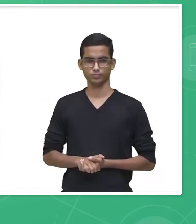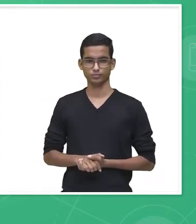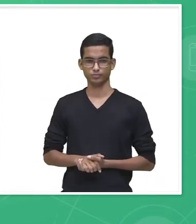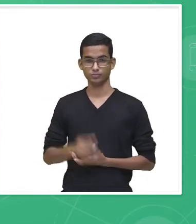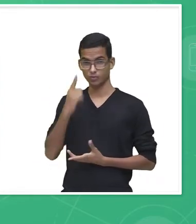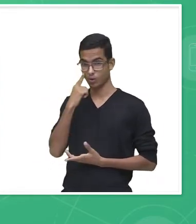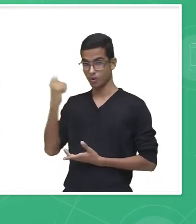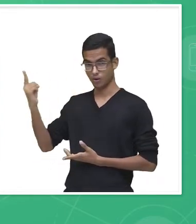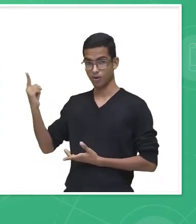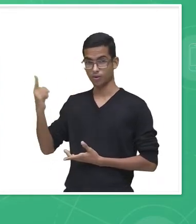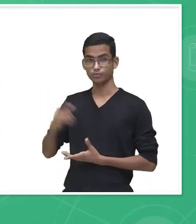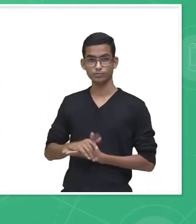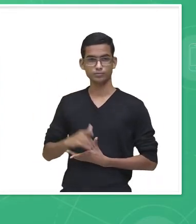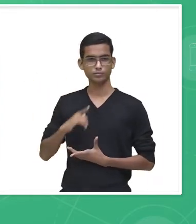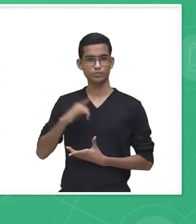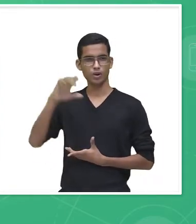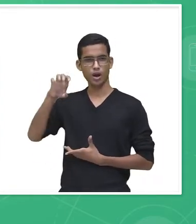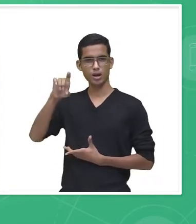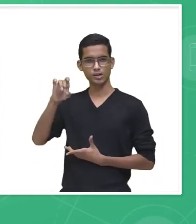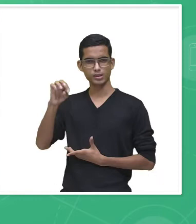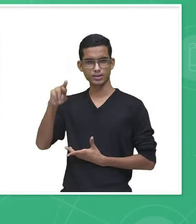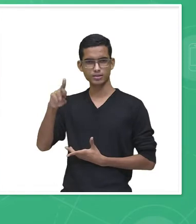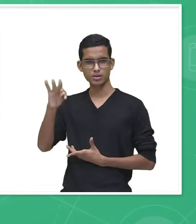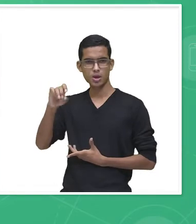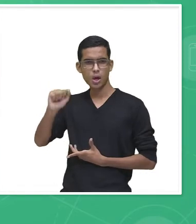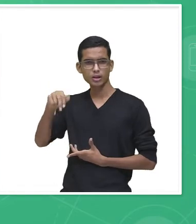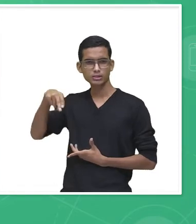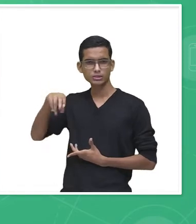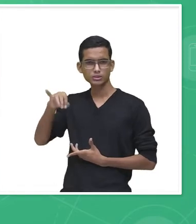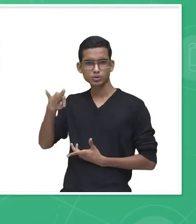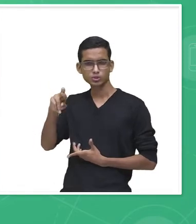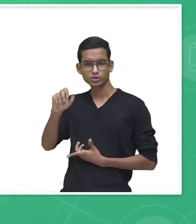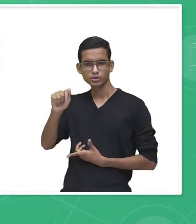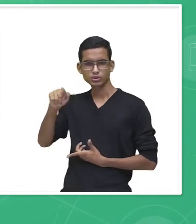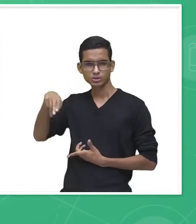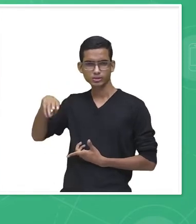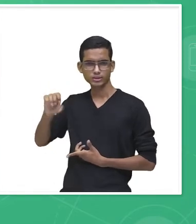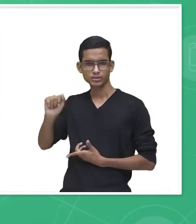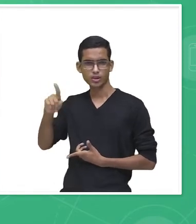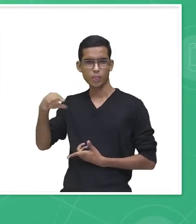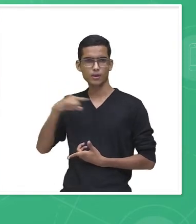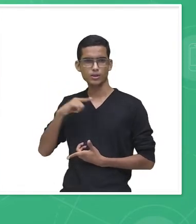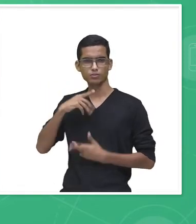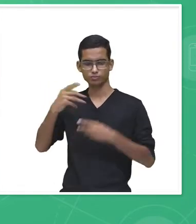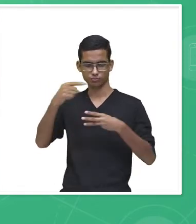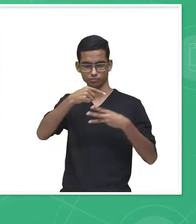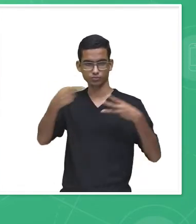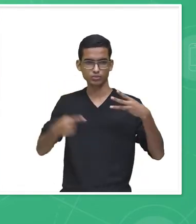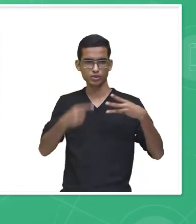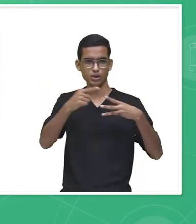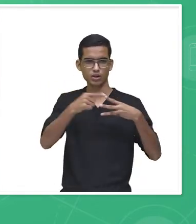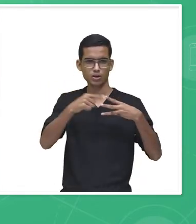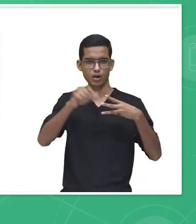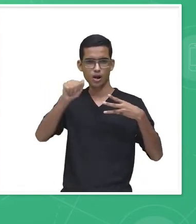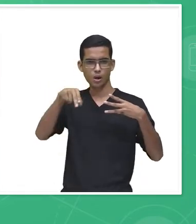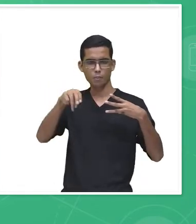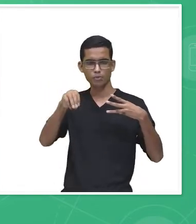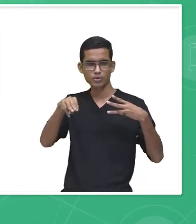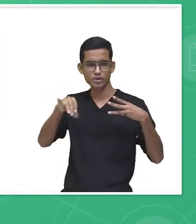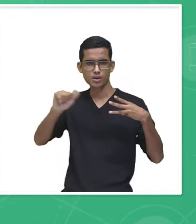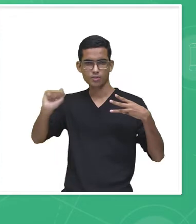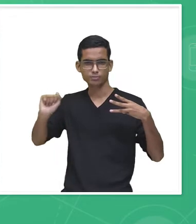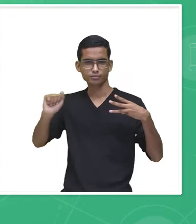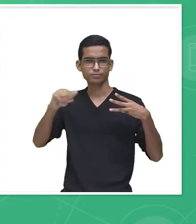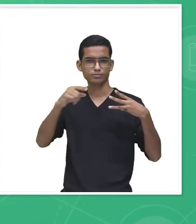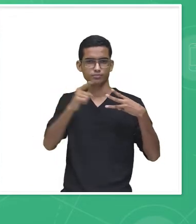e quais os créditos nitrogenadas cores pode observar são basicamente três tá a amônia a ureia